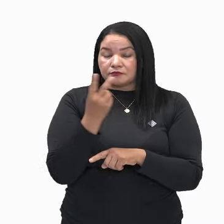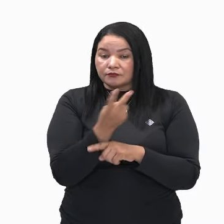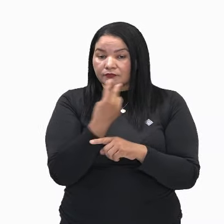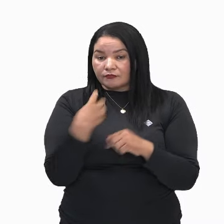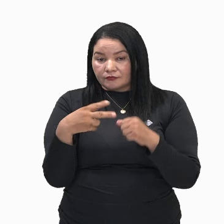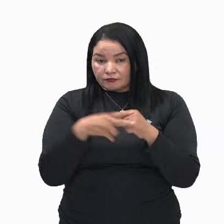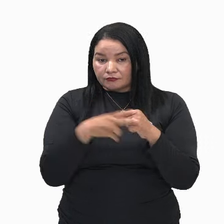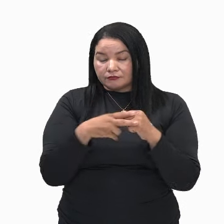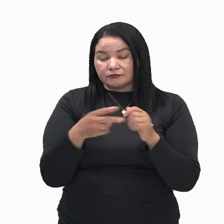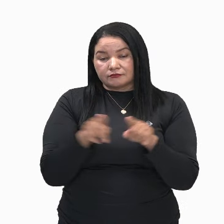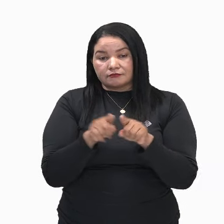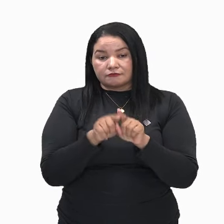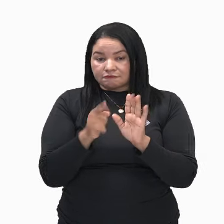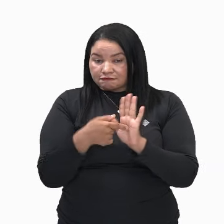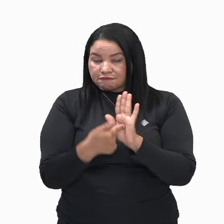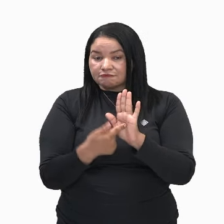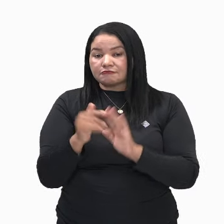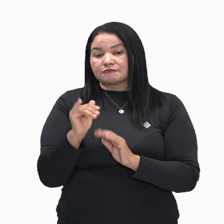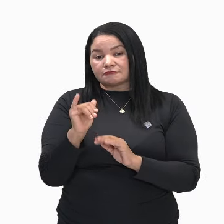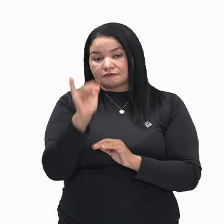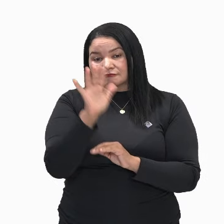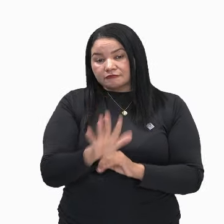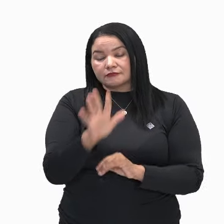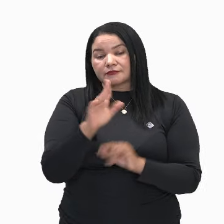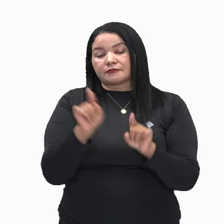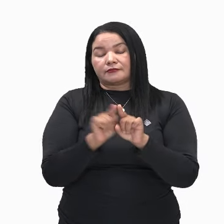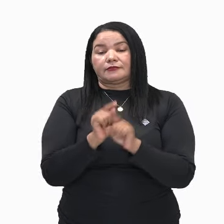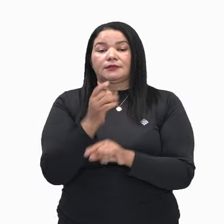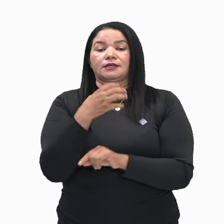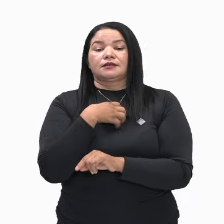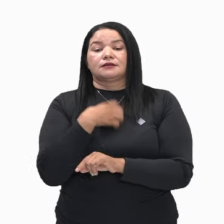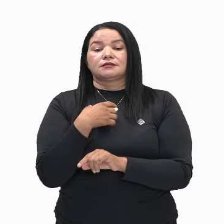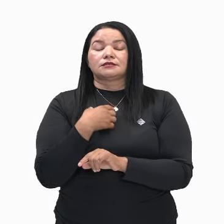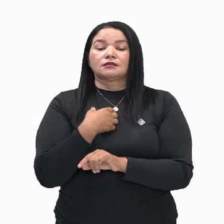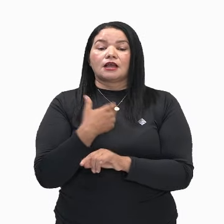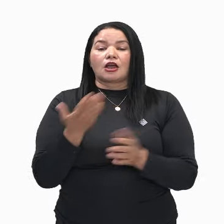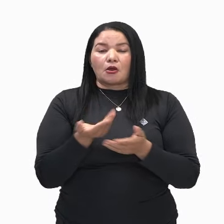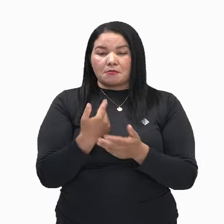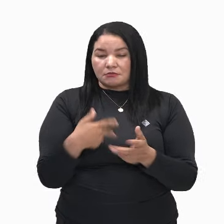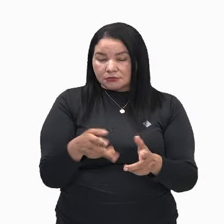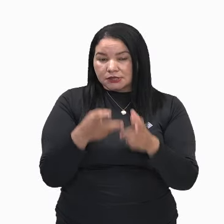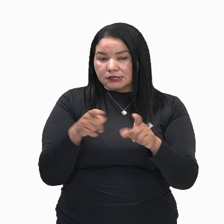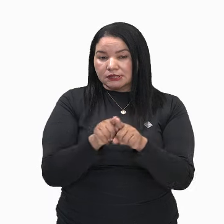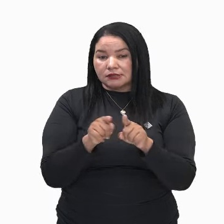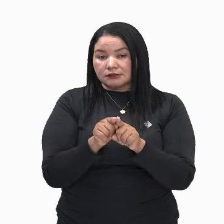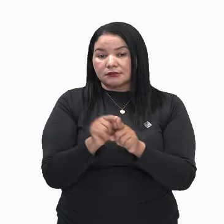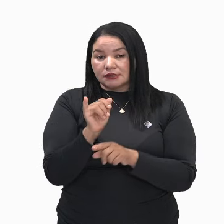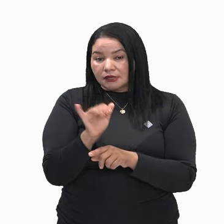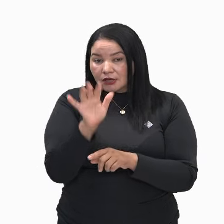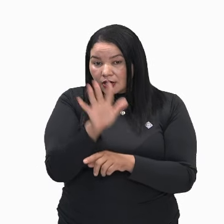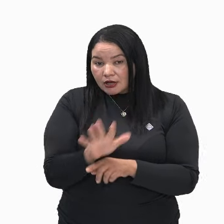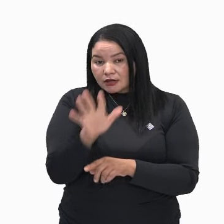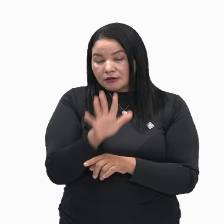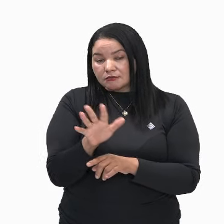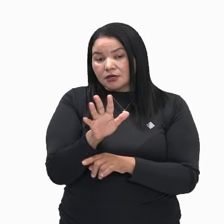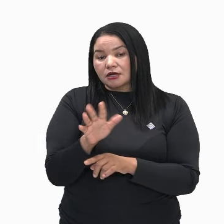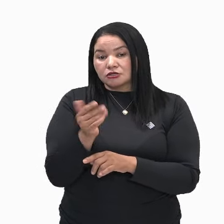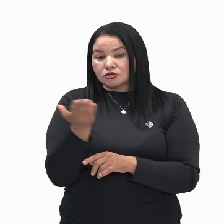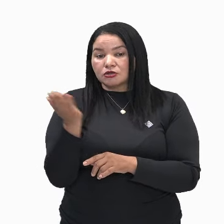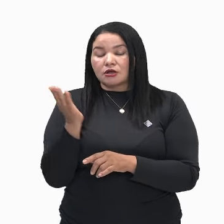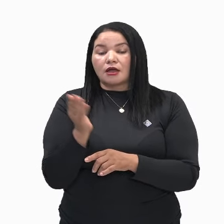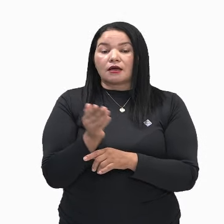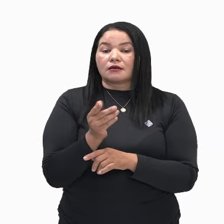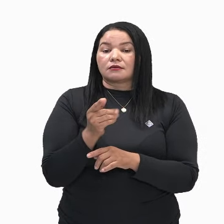transmitindo essa imagem, esse sentido. E a gente percebe também pela imagem, né? Essas imagens também, elas sempre tentam